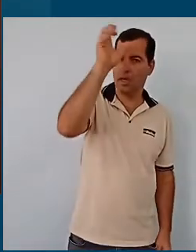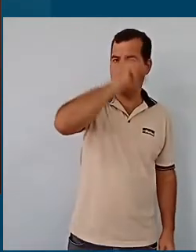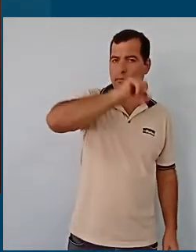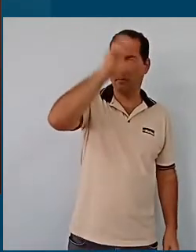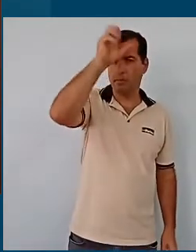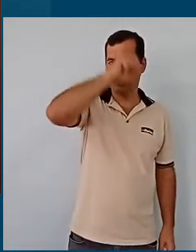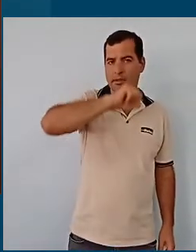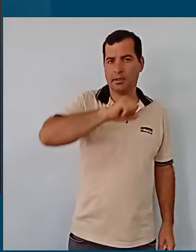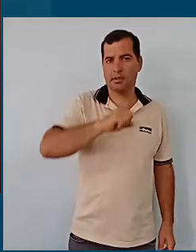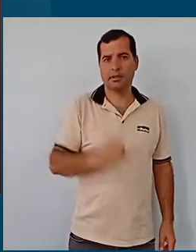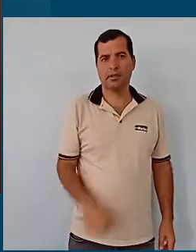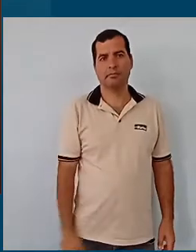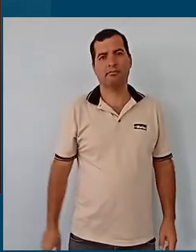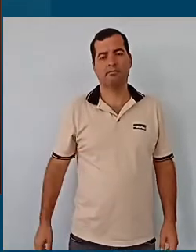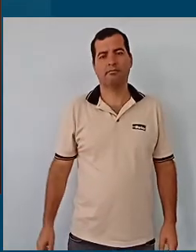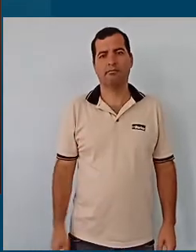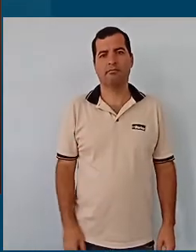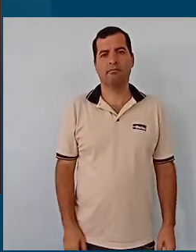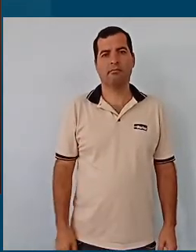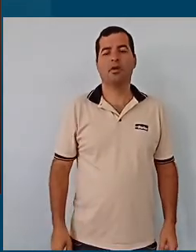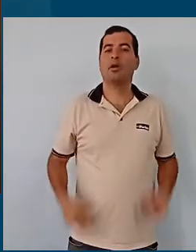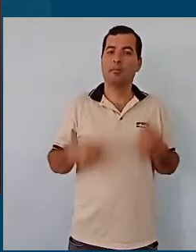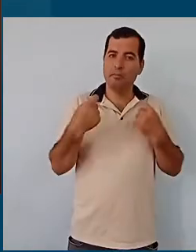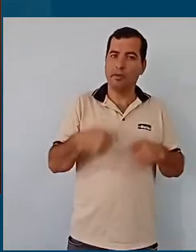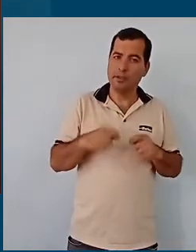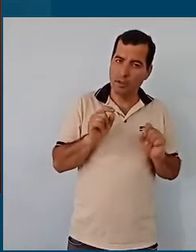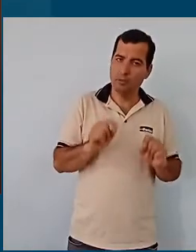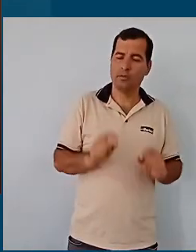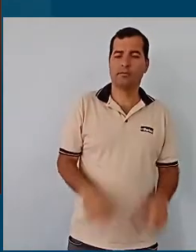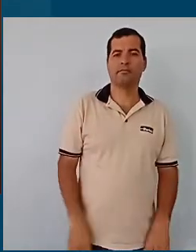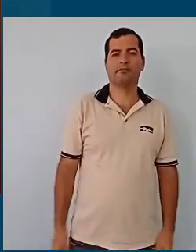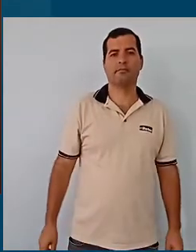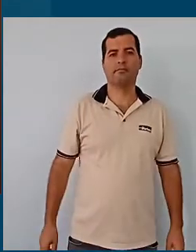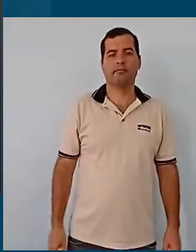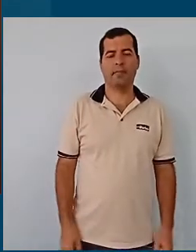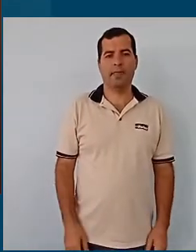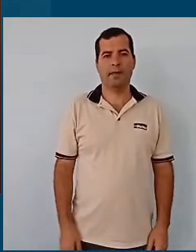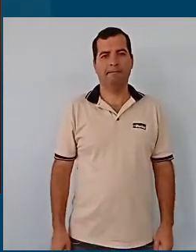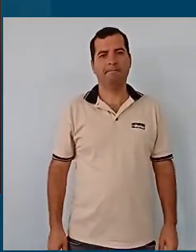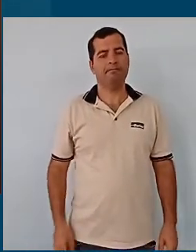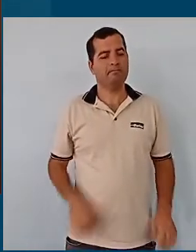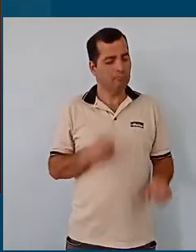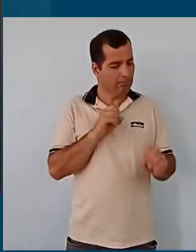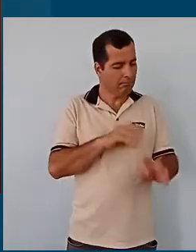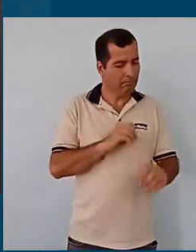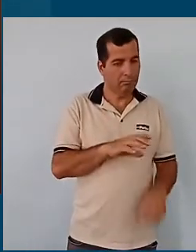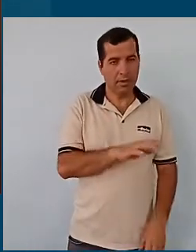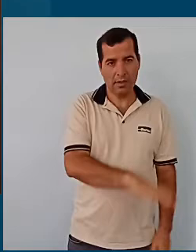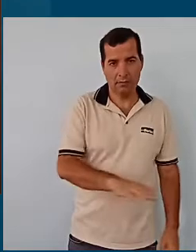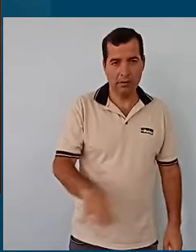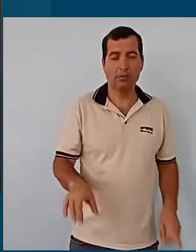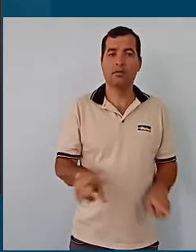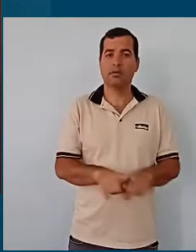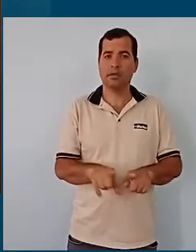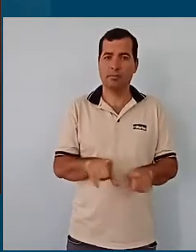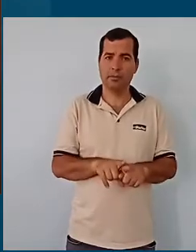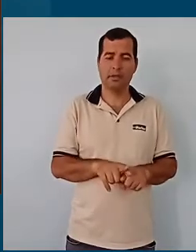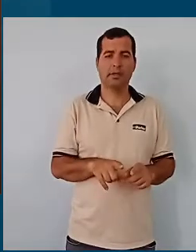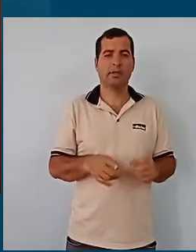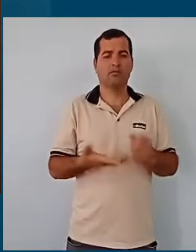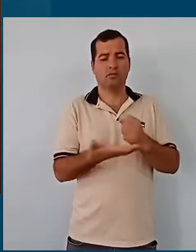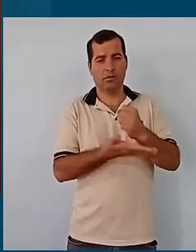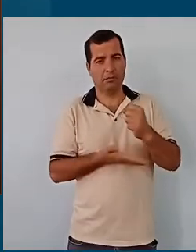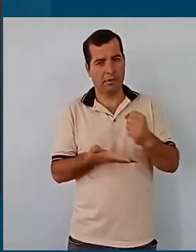diria direito como condição da aprendizagem, tanto na educação infantil como no ensino fundamental,